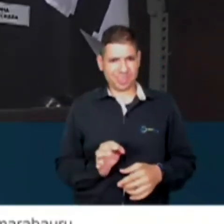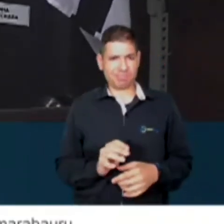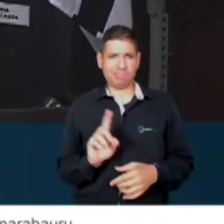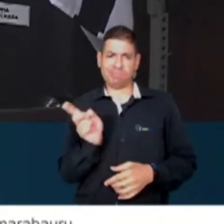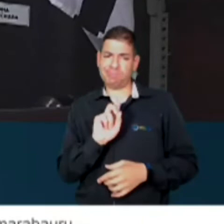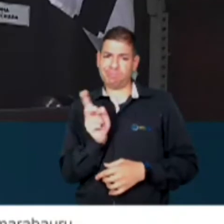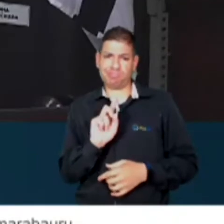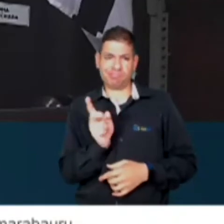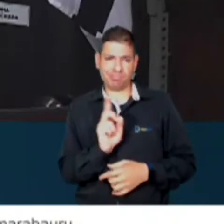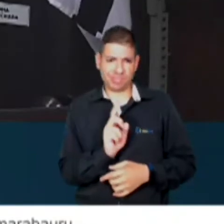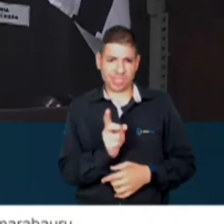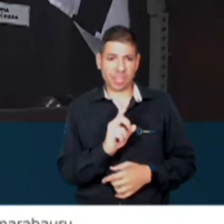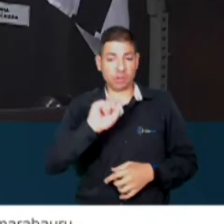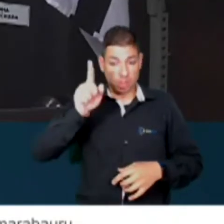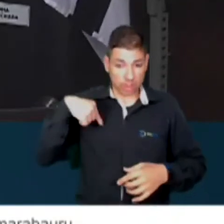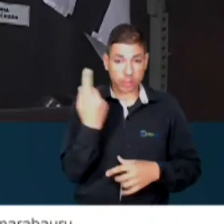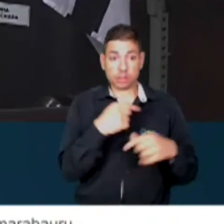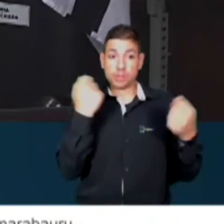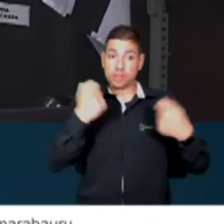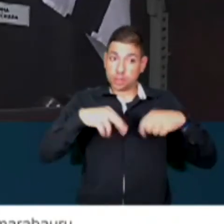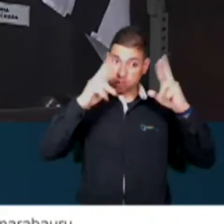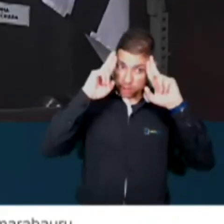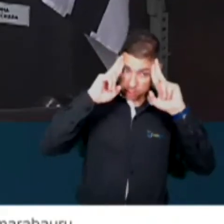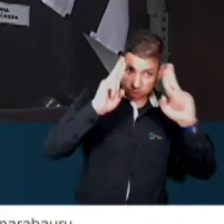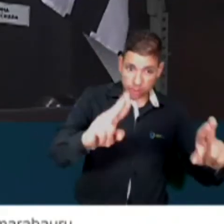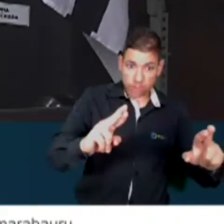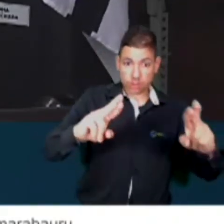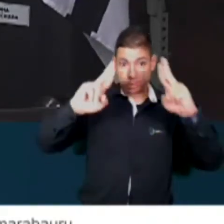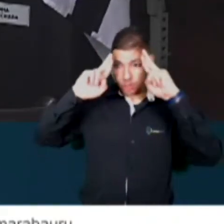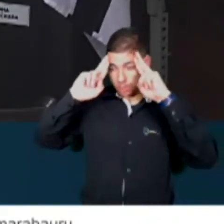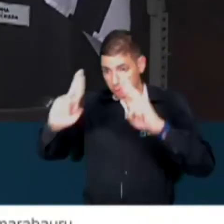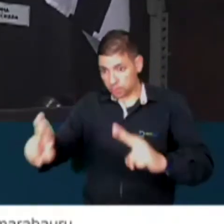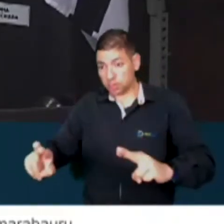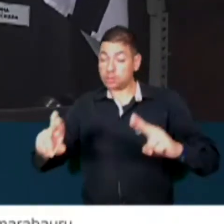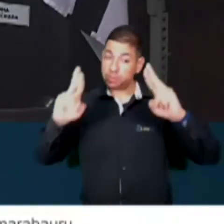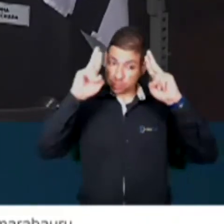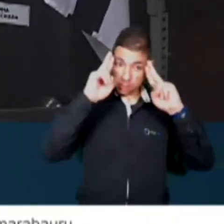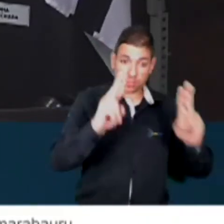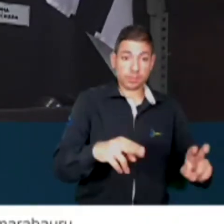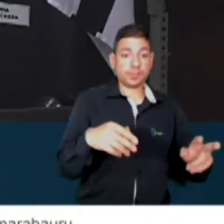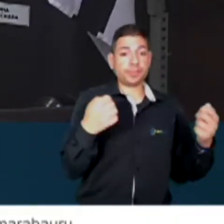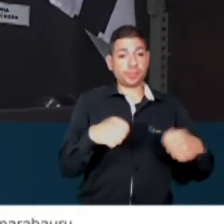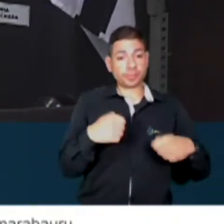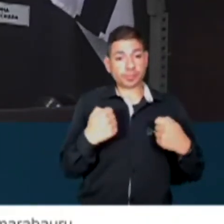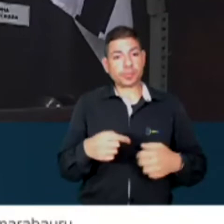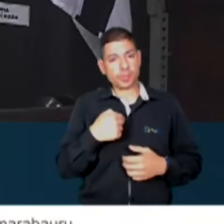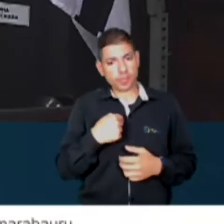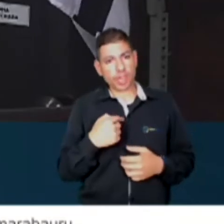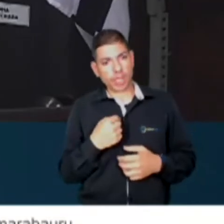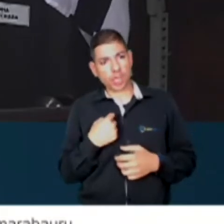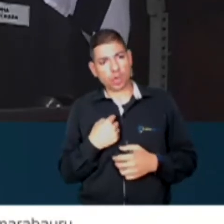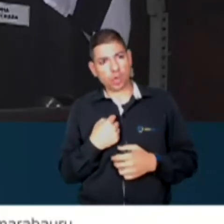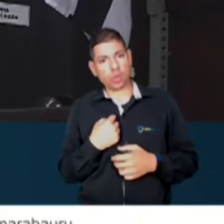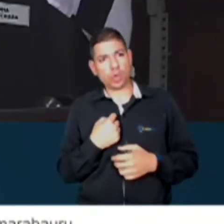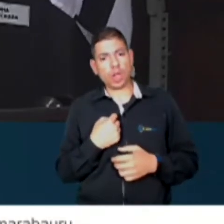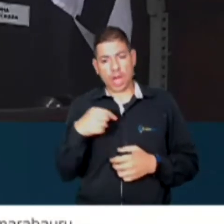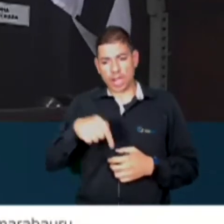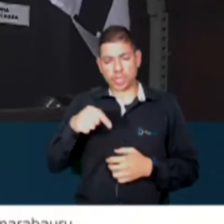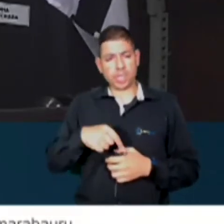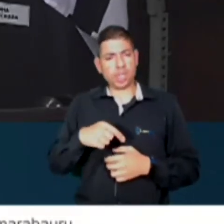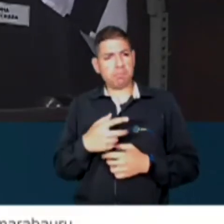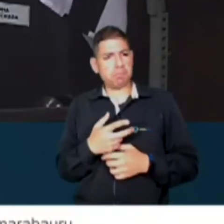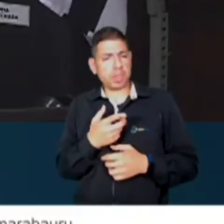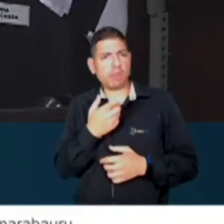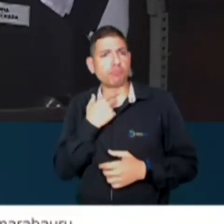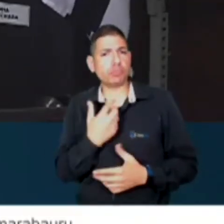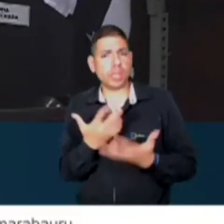respeitar. Eu tenho procurado realmente seguir esse script aqui na íntegra. E eu tenho certeza que os nobres colegas, daquilo que